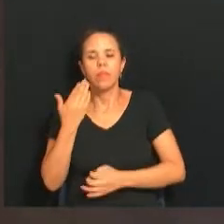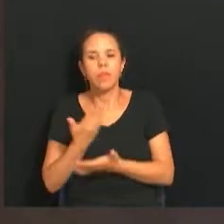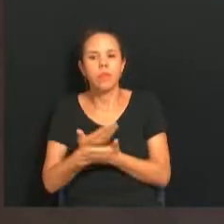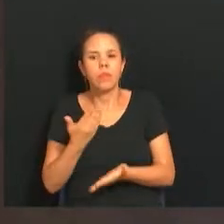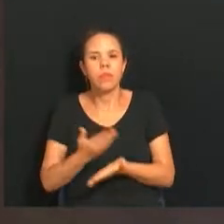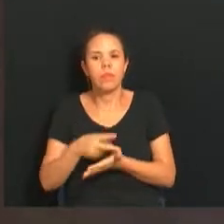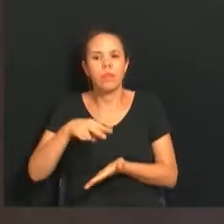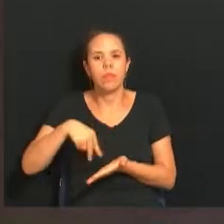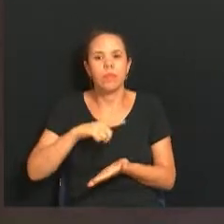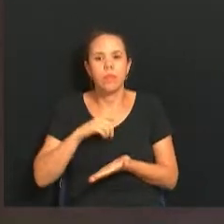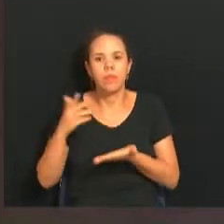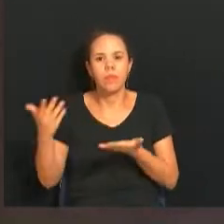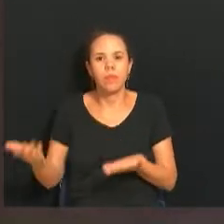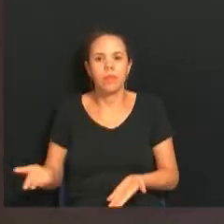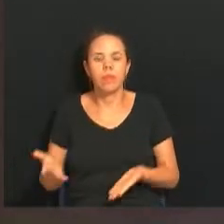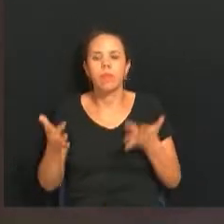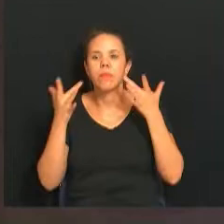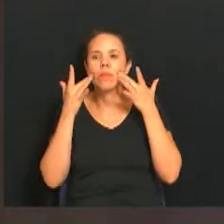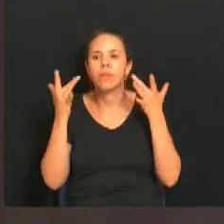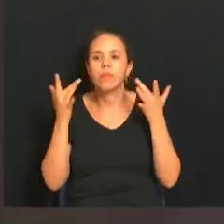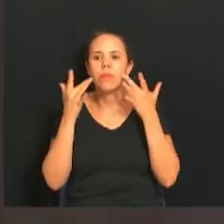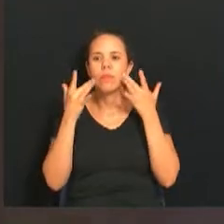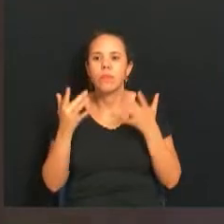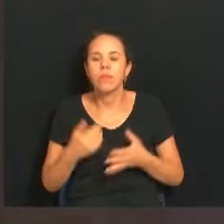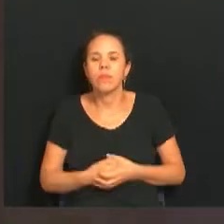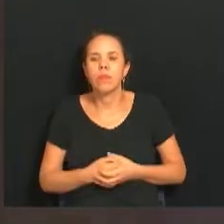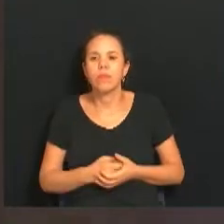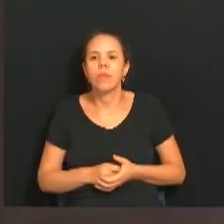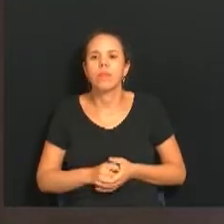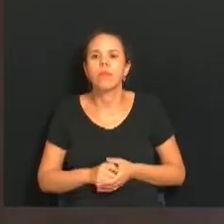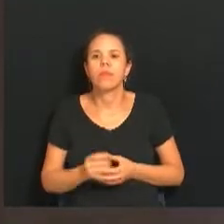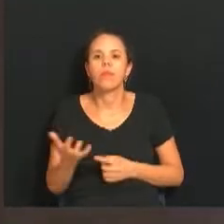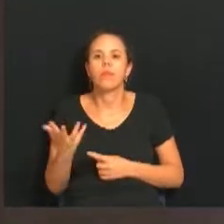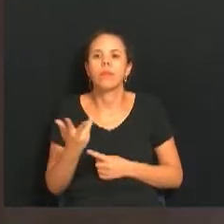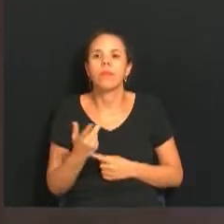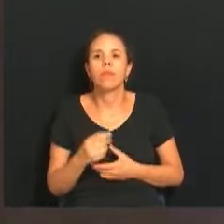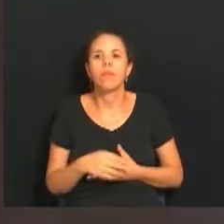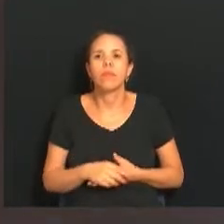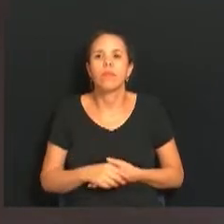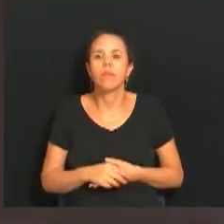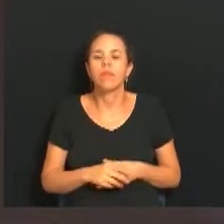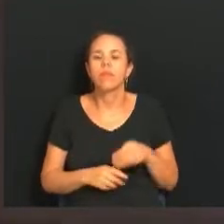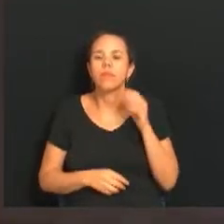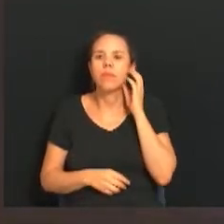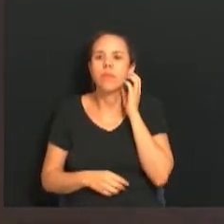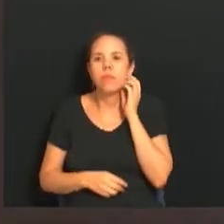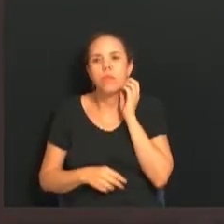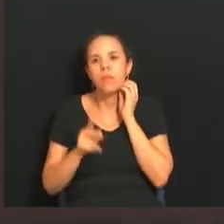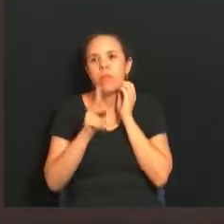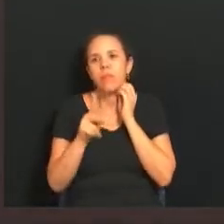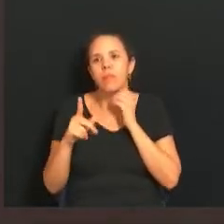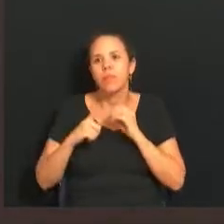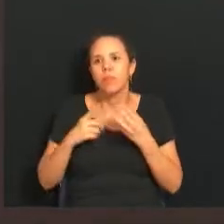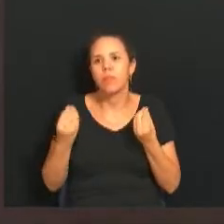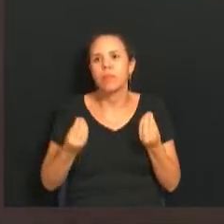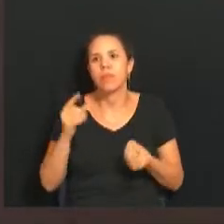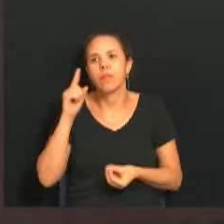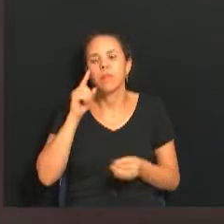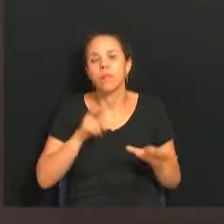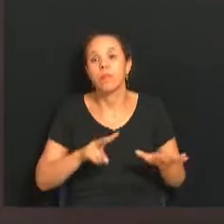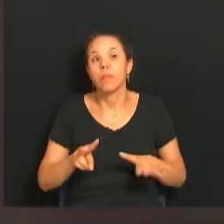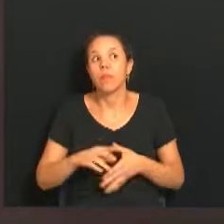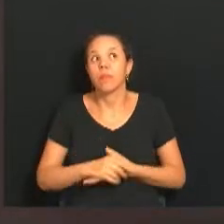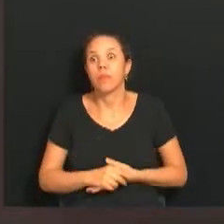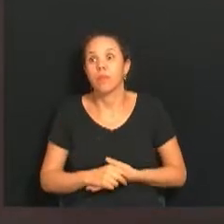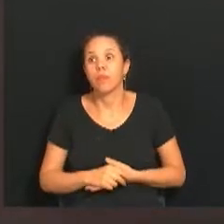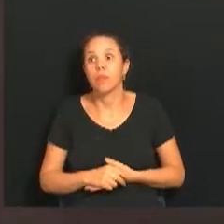tem aqui, o teatro, enfim, artes cênicas, como que funciona, tem professores, que dia da semana? A aula